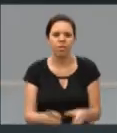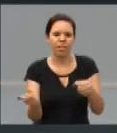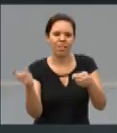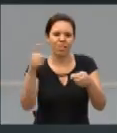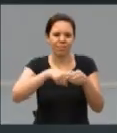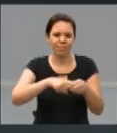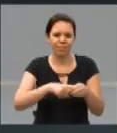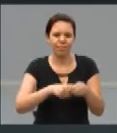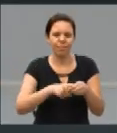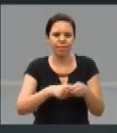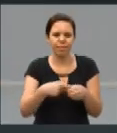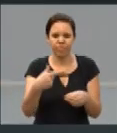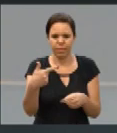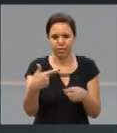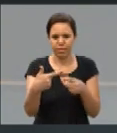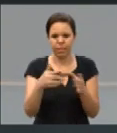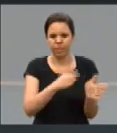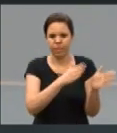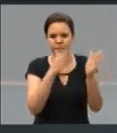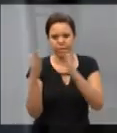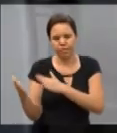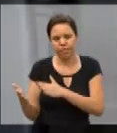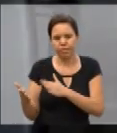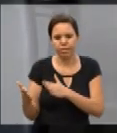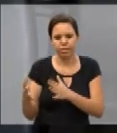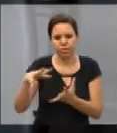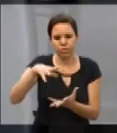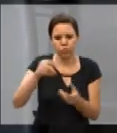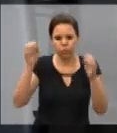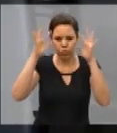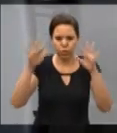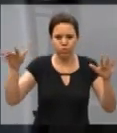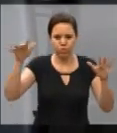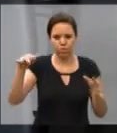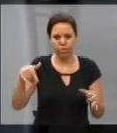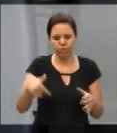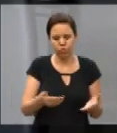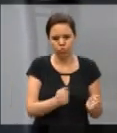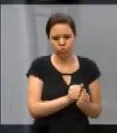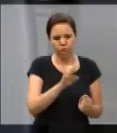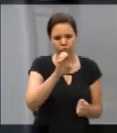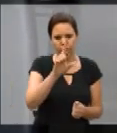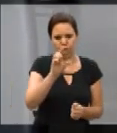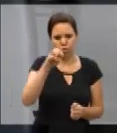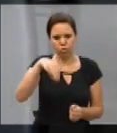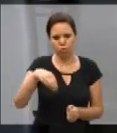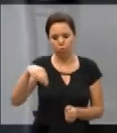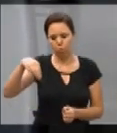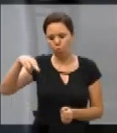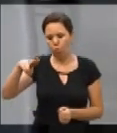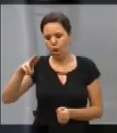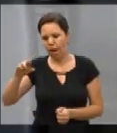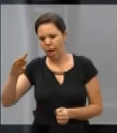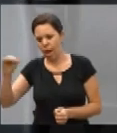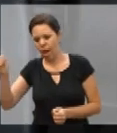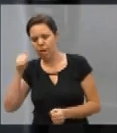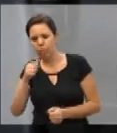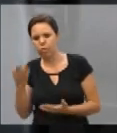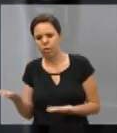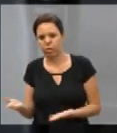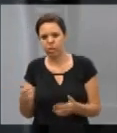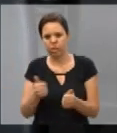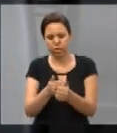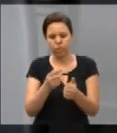Estamos de volta com o segundo bloco do Universo Épico. Aqui comigo o Elcio e a Moara. A gente segue falando sobre o